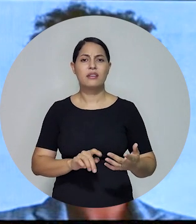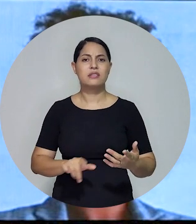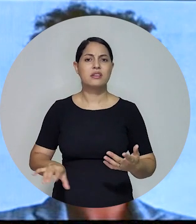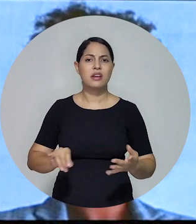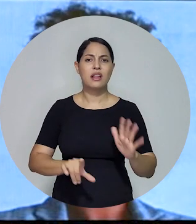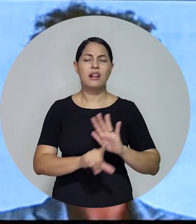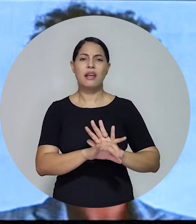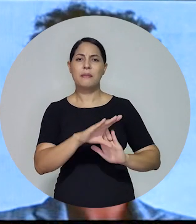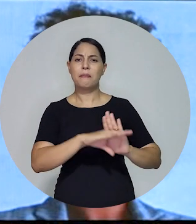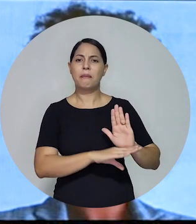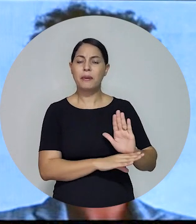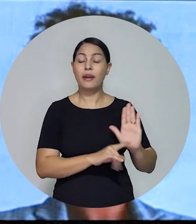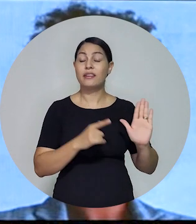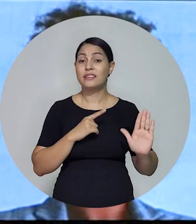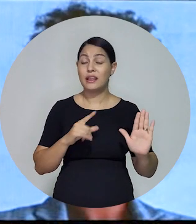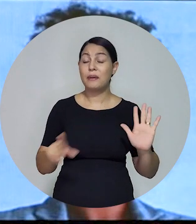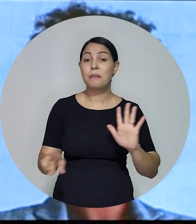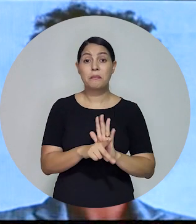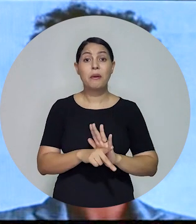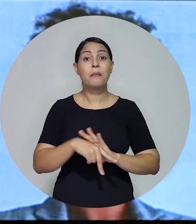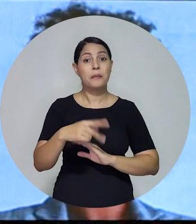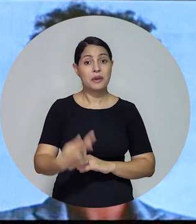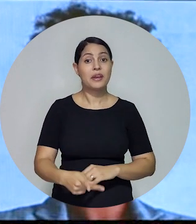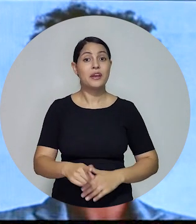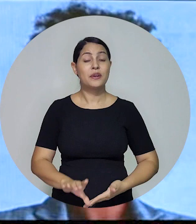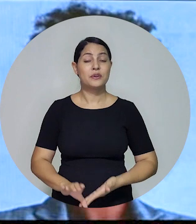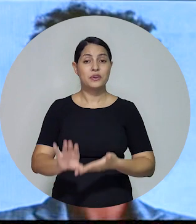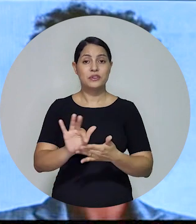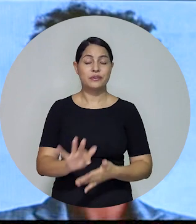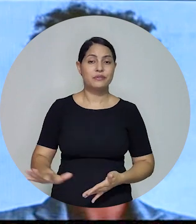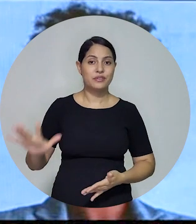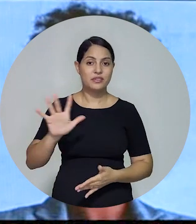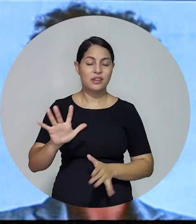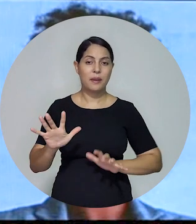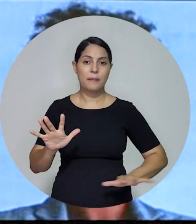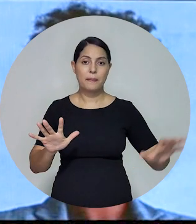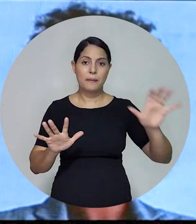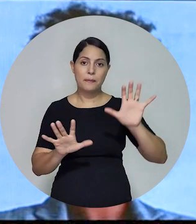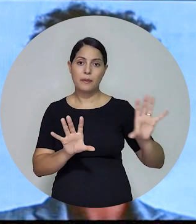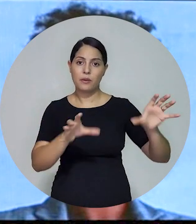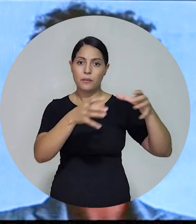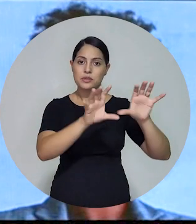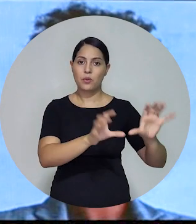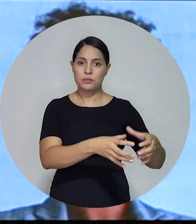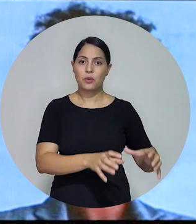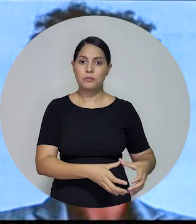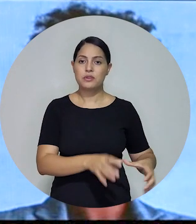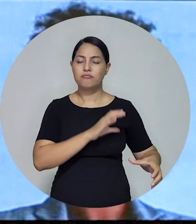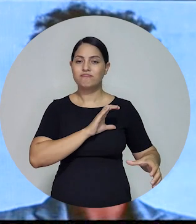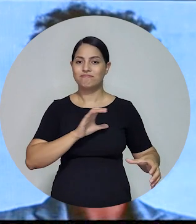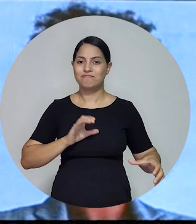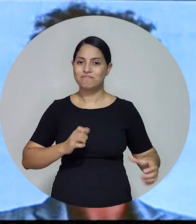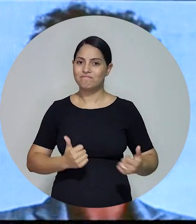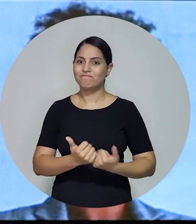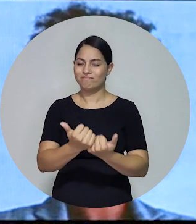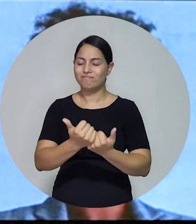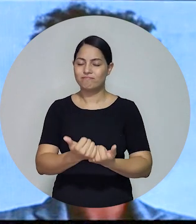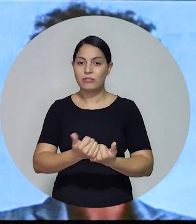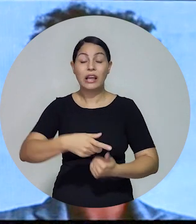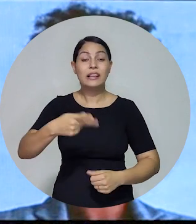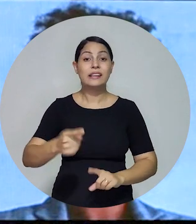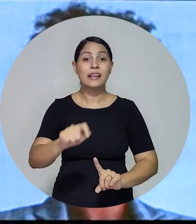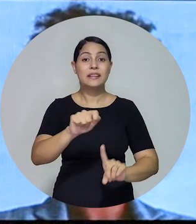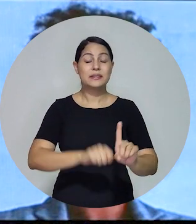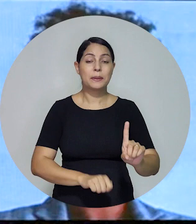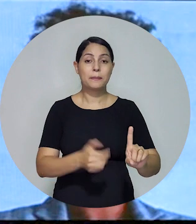tem muita coisa boa nesse curso que está sendo oferecido pelo Conselho Federal por meio das suas comissões. E nós estamos fazendo esse